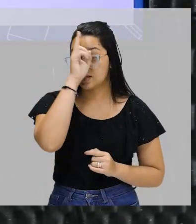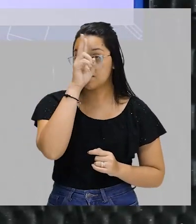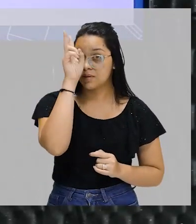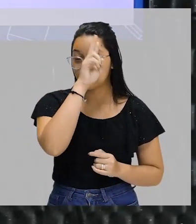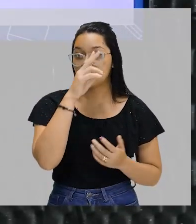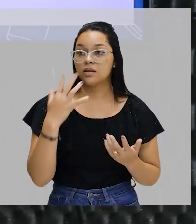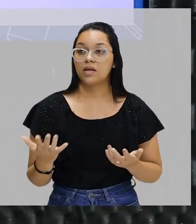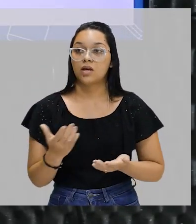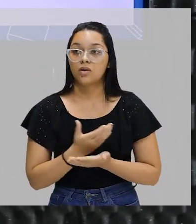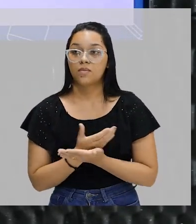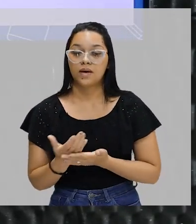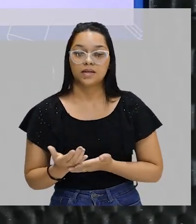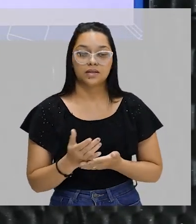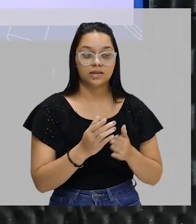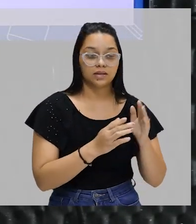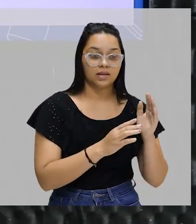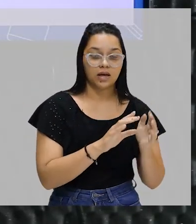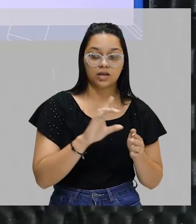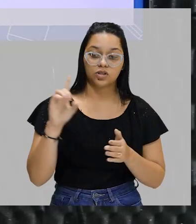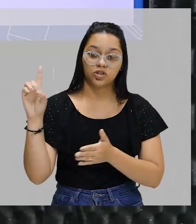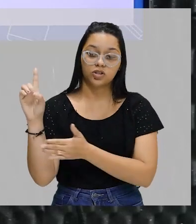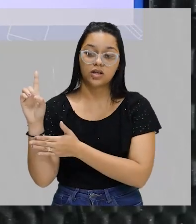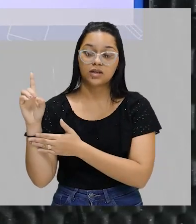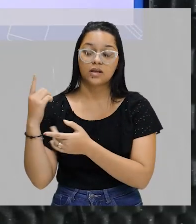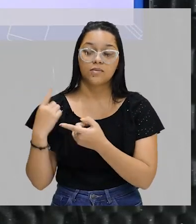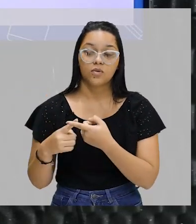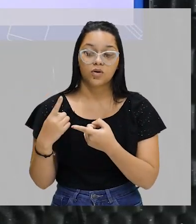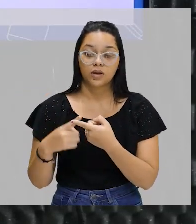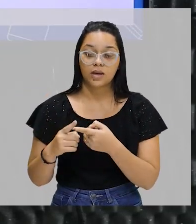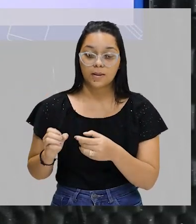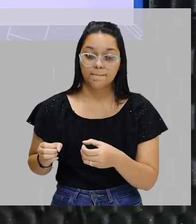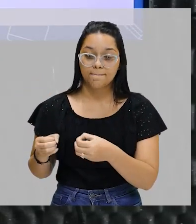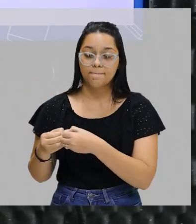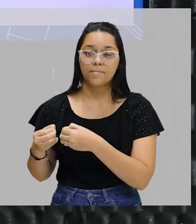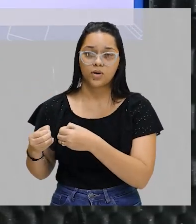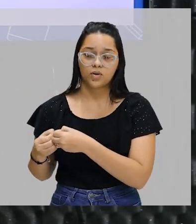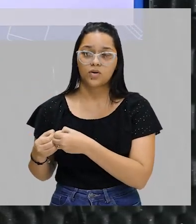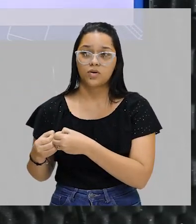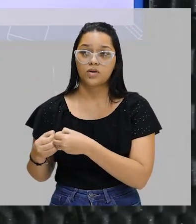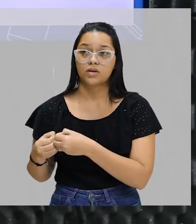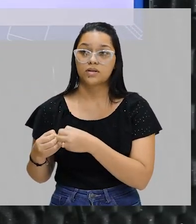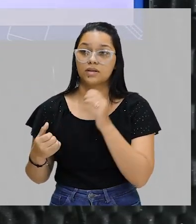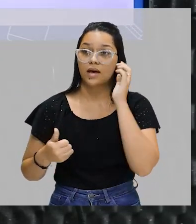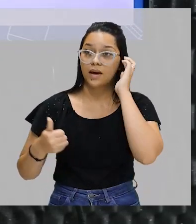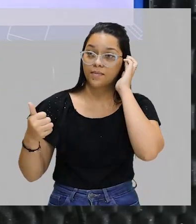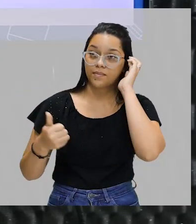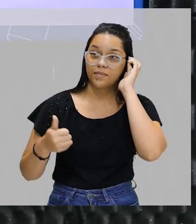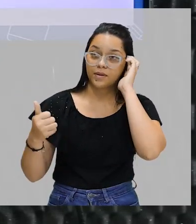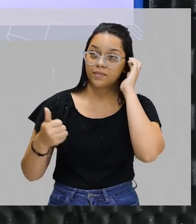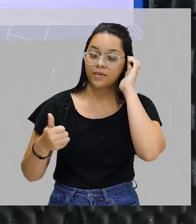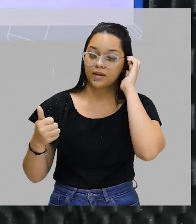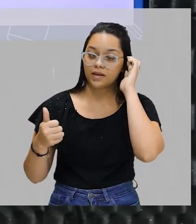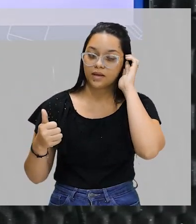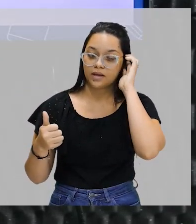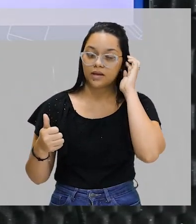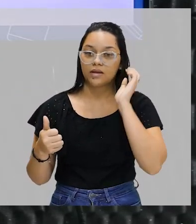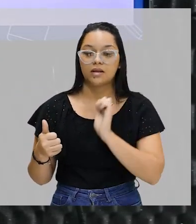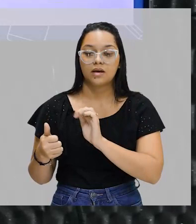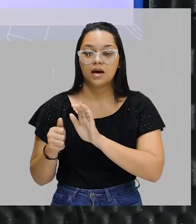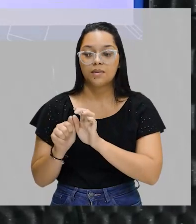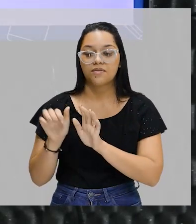numeração começando da direita, por quê? Porque é a extremidade mais próxima da primeira